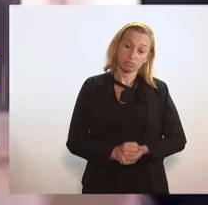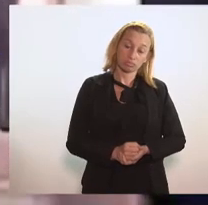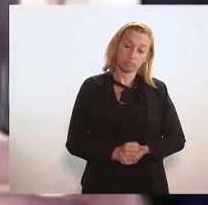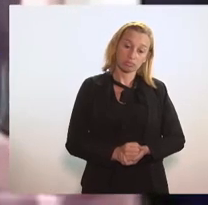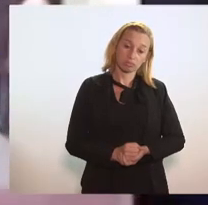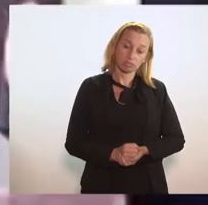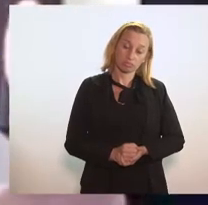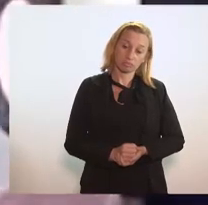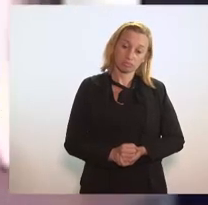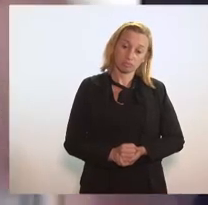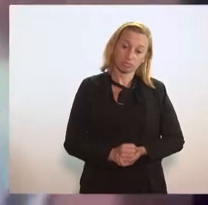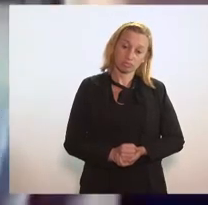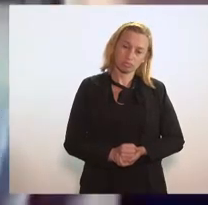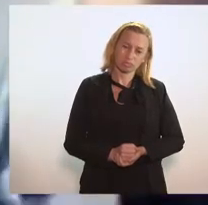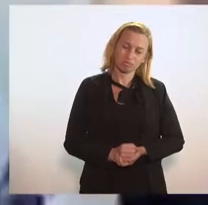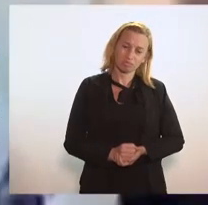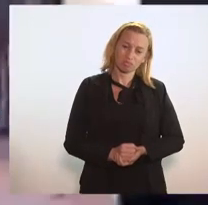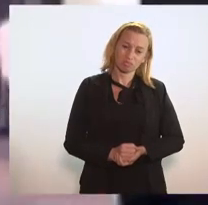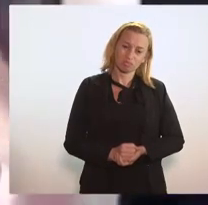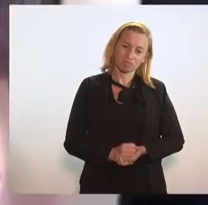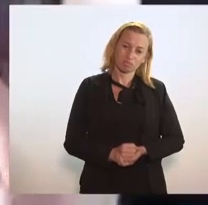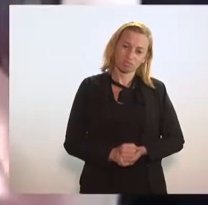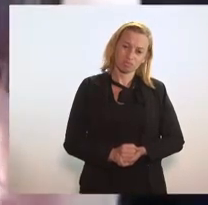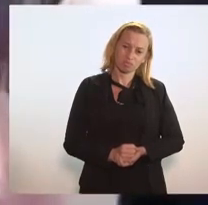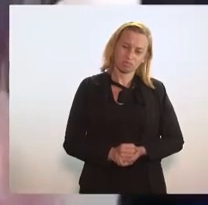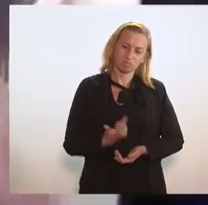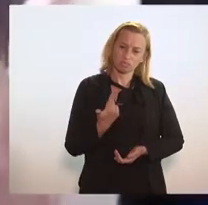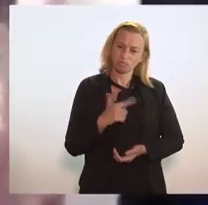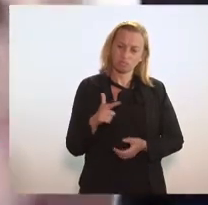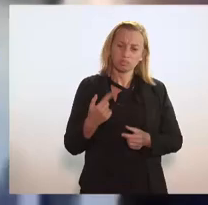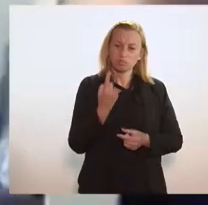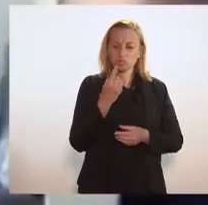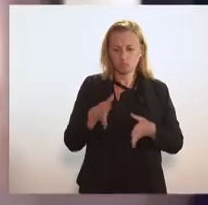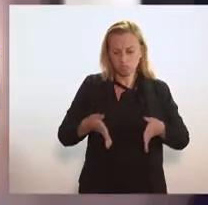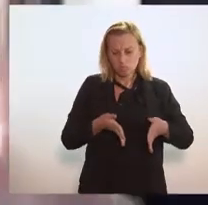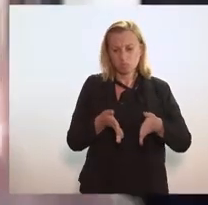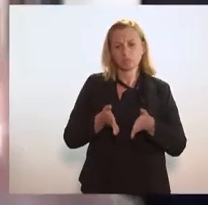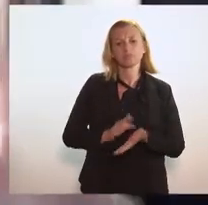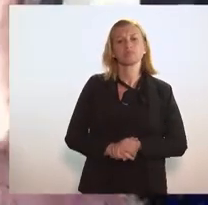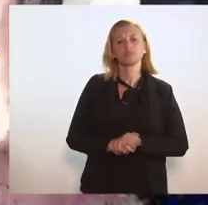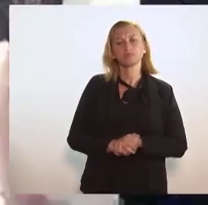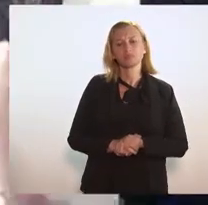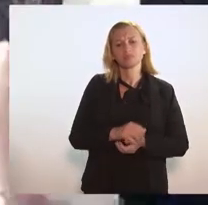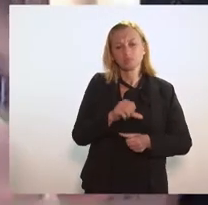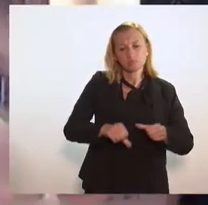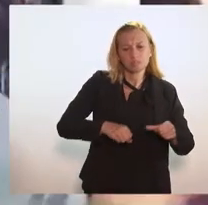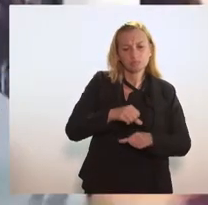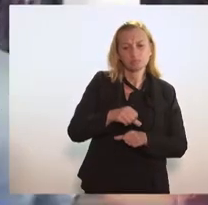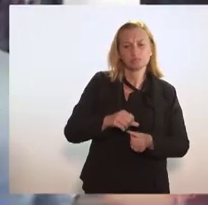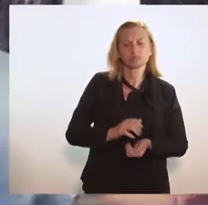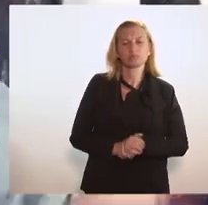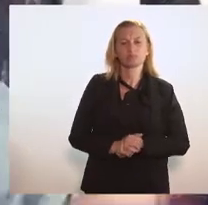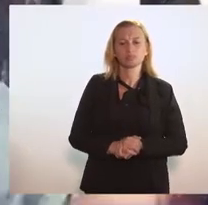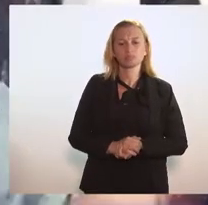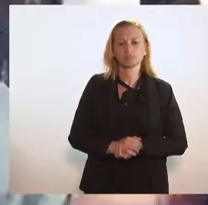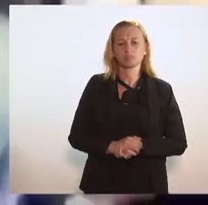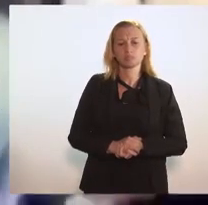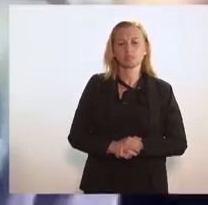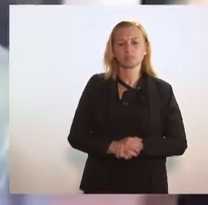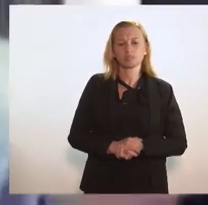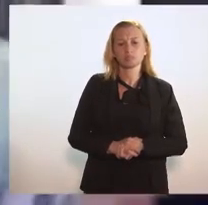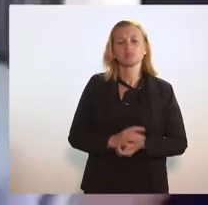é uma condição para mudar o como